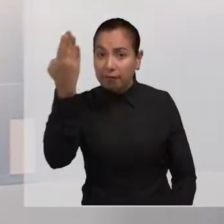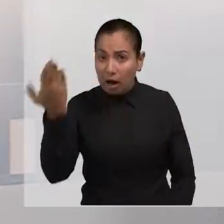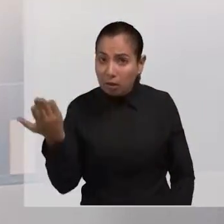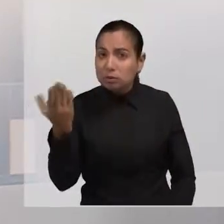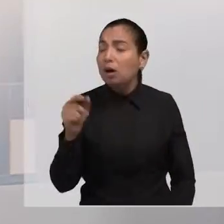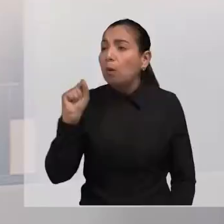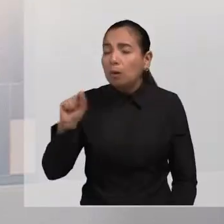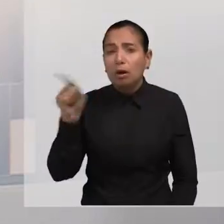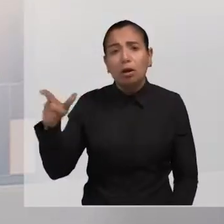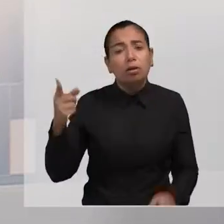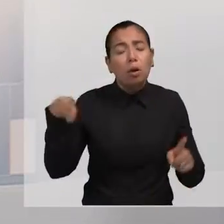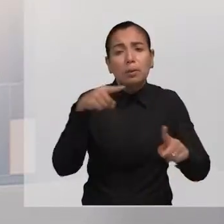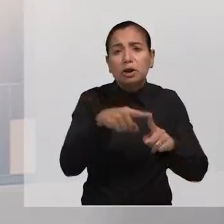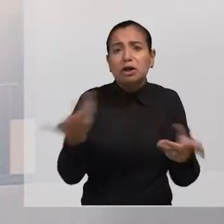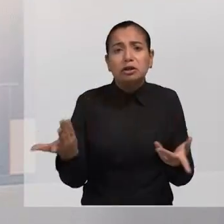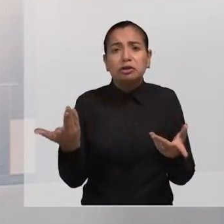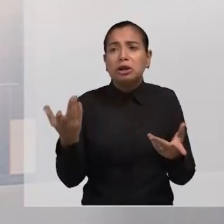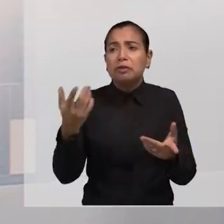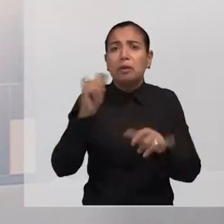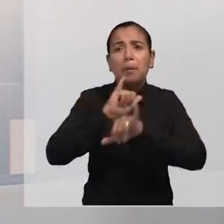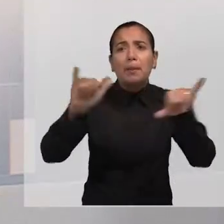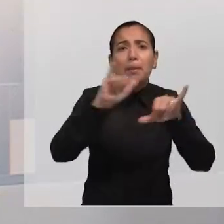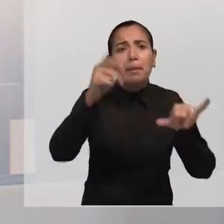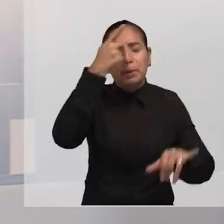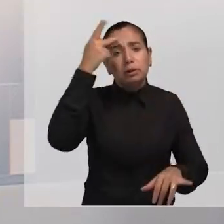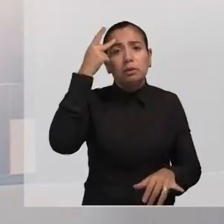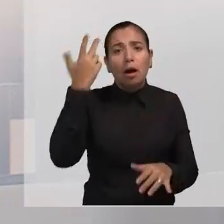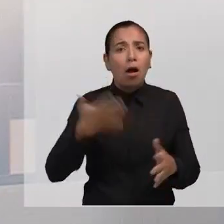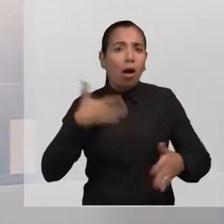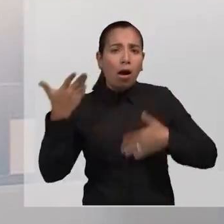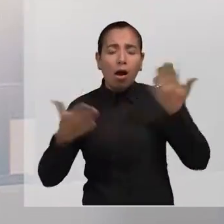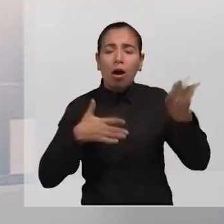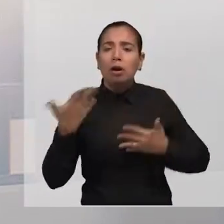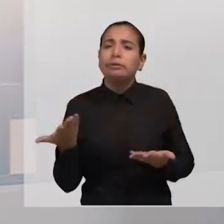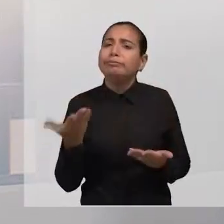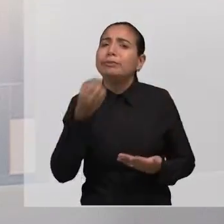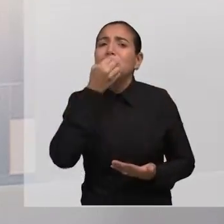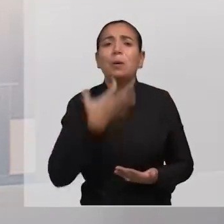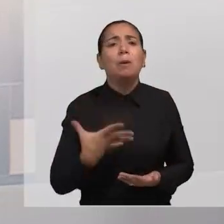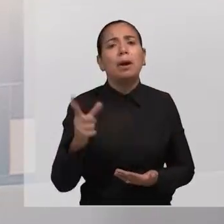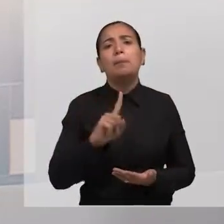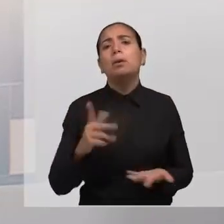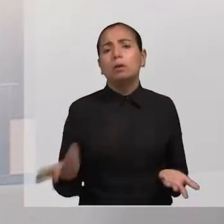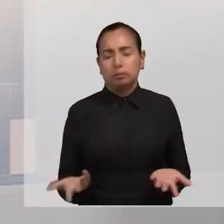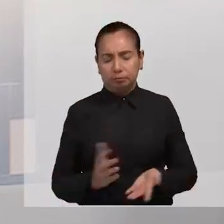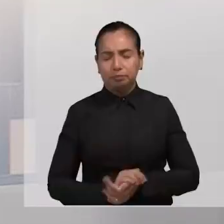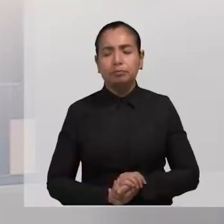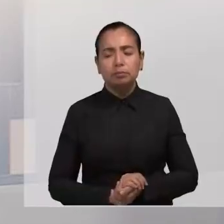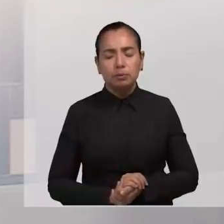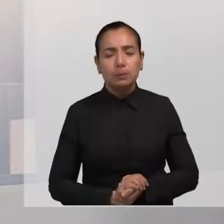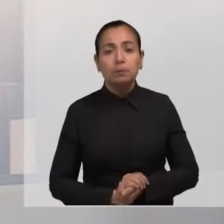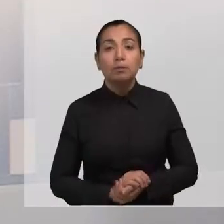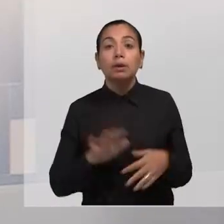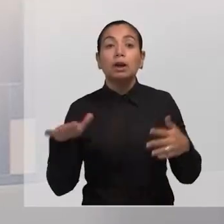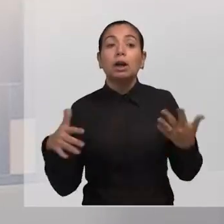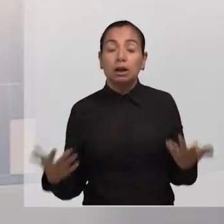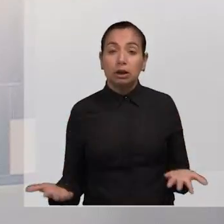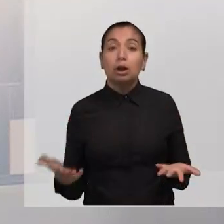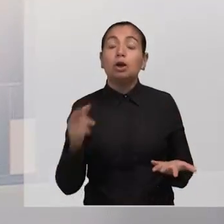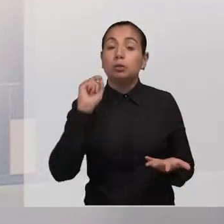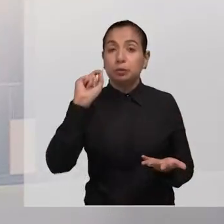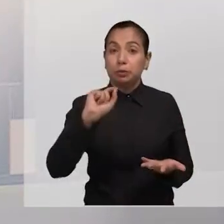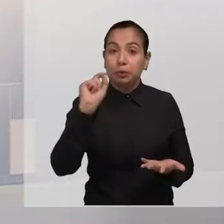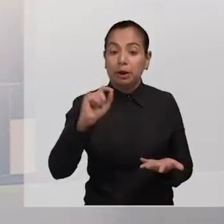essas medidas, elas chegam tarde, mas chegam numa boa hora. Pelo menos na eleição, você quer dizer, né? No período de início